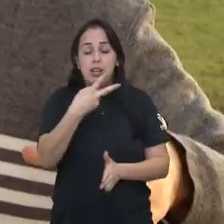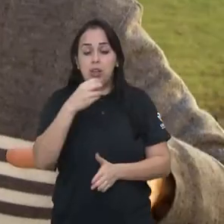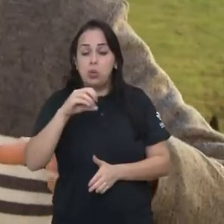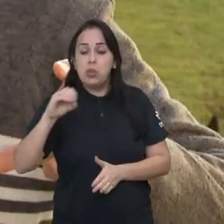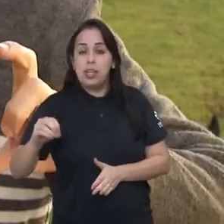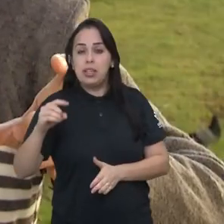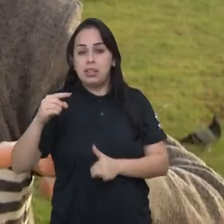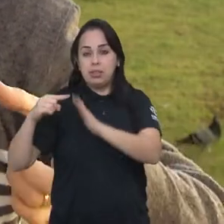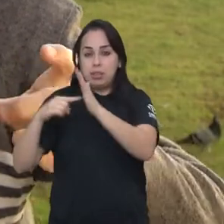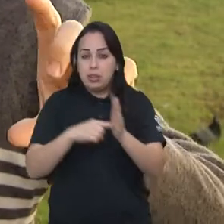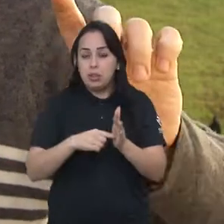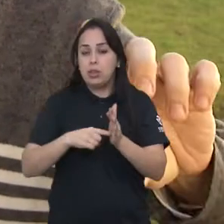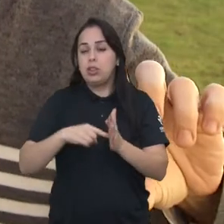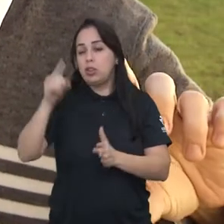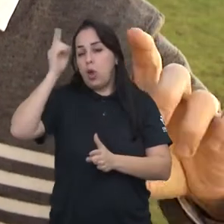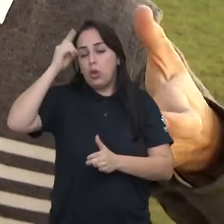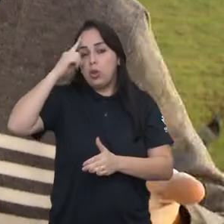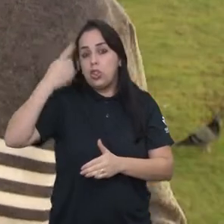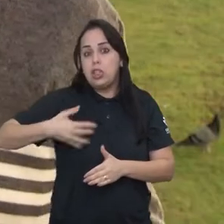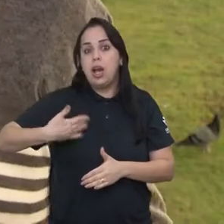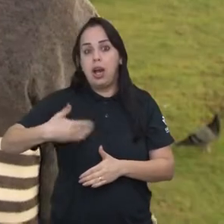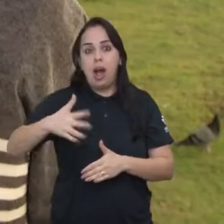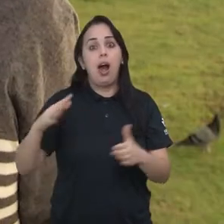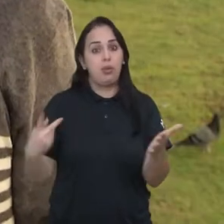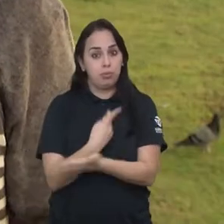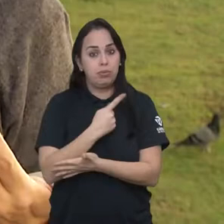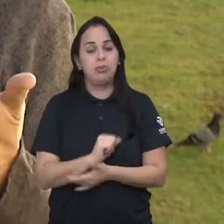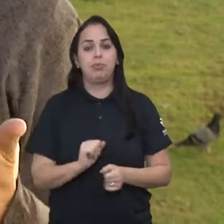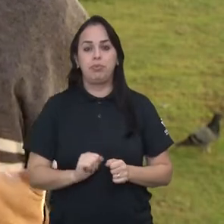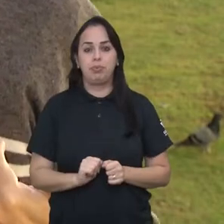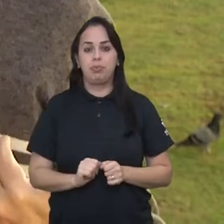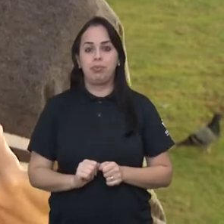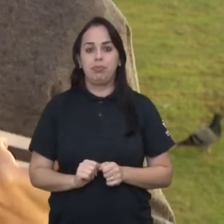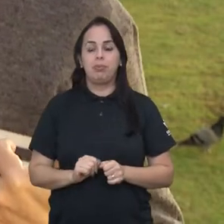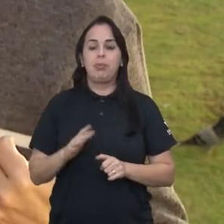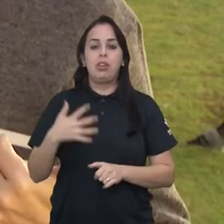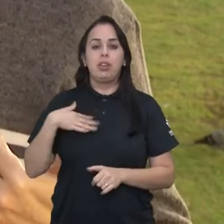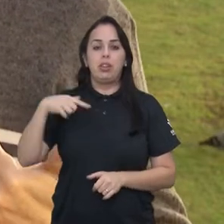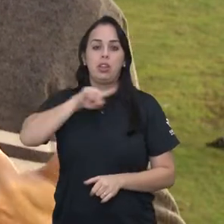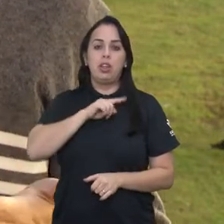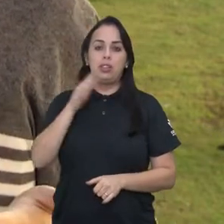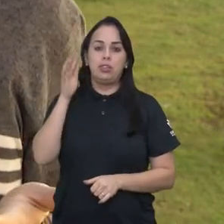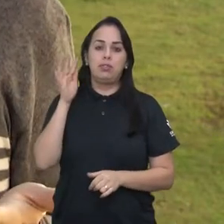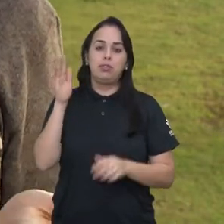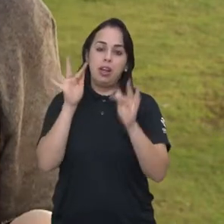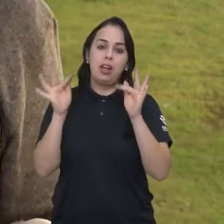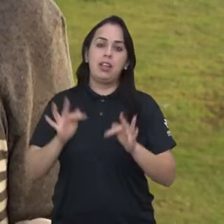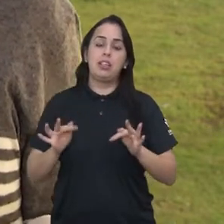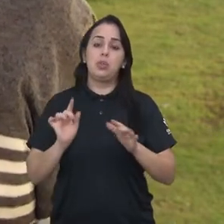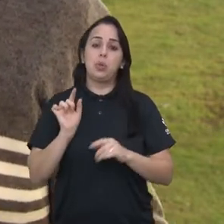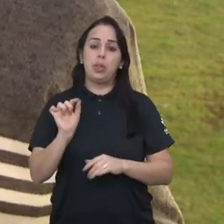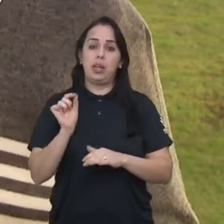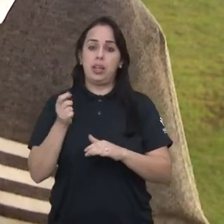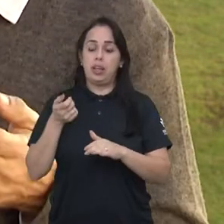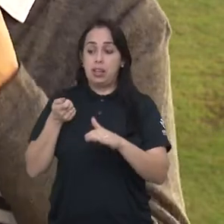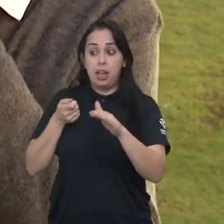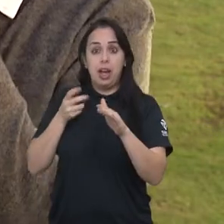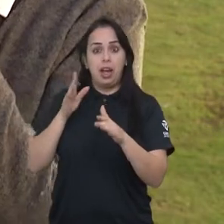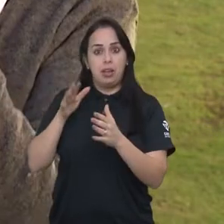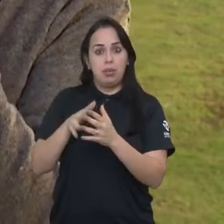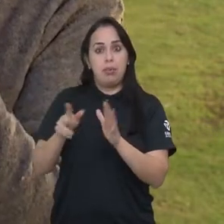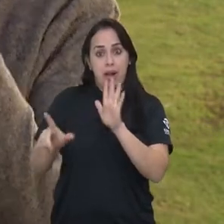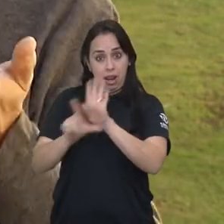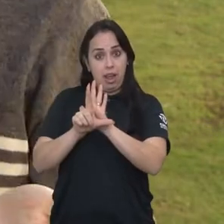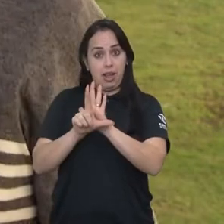dia Porque alguns anos teremos mais idosos do que jovens a gente fica muito feliz que nós queremos o fundo social para o